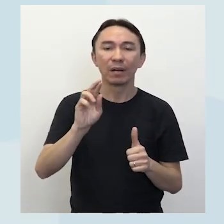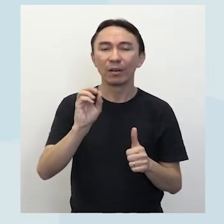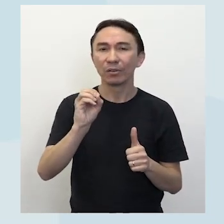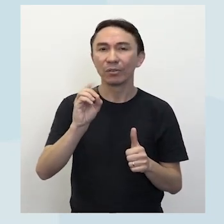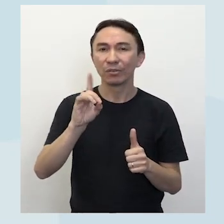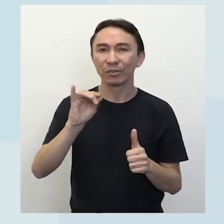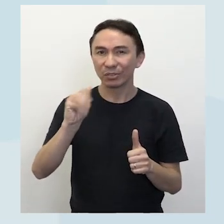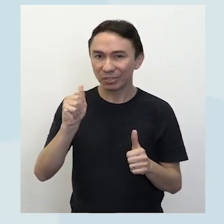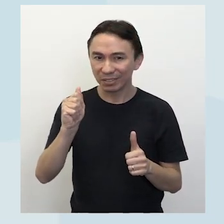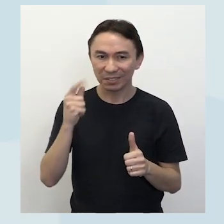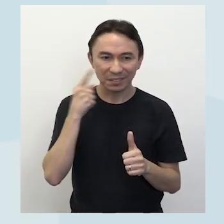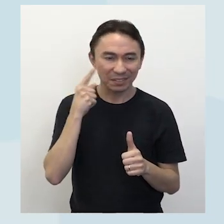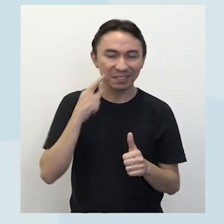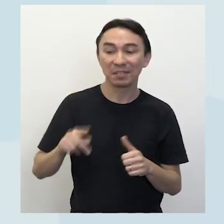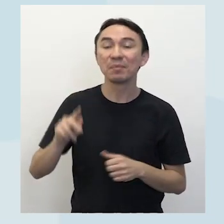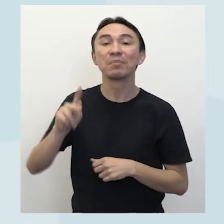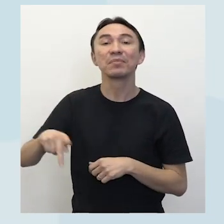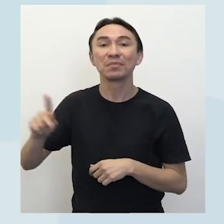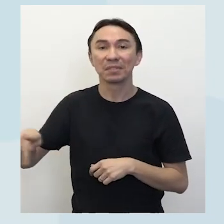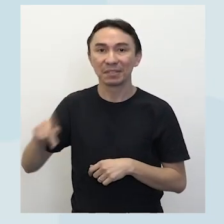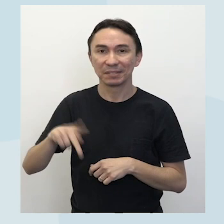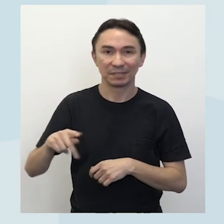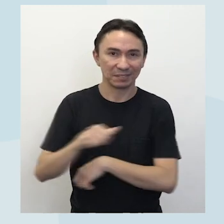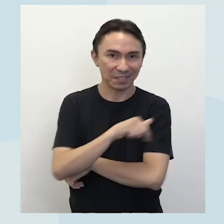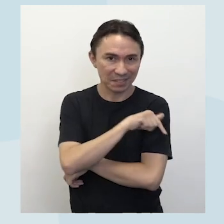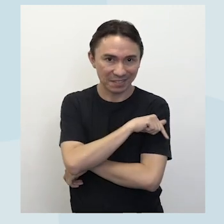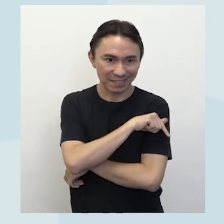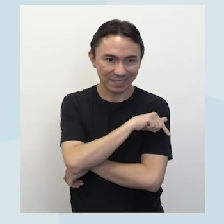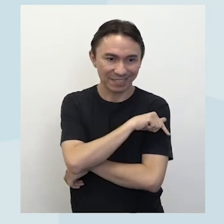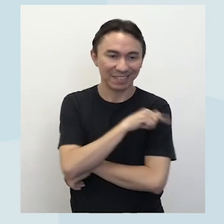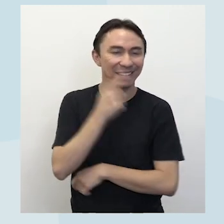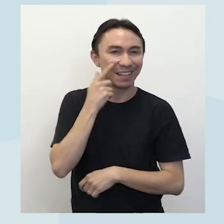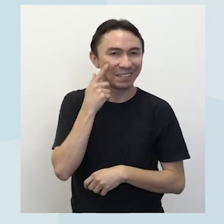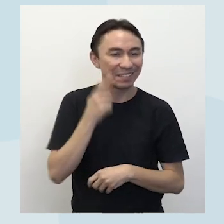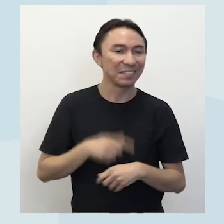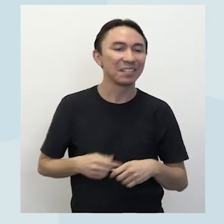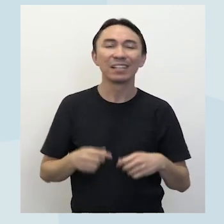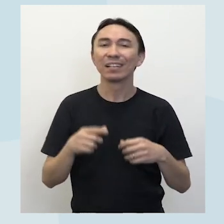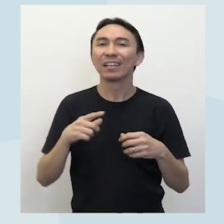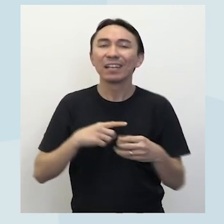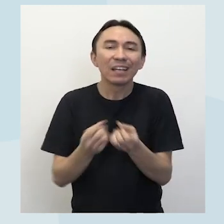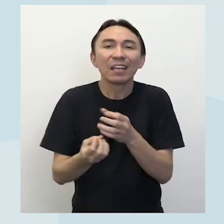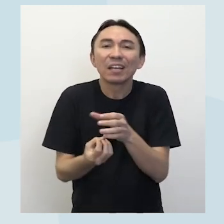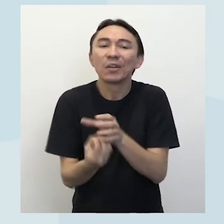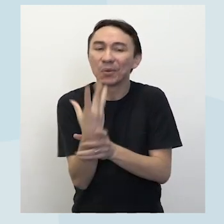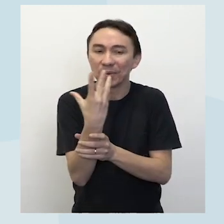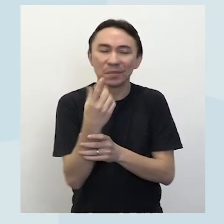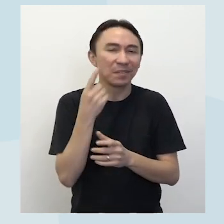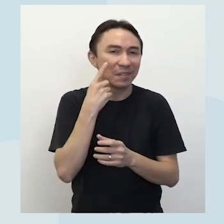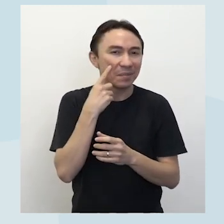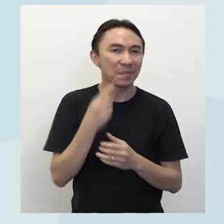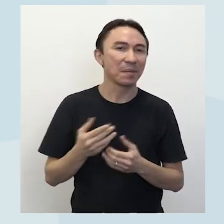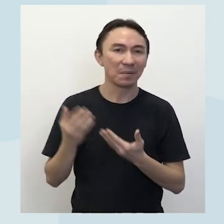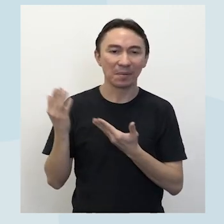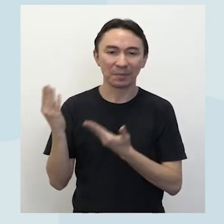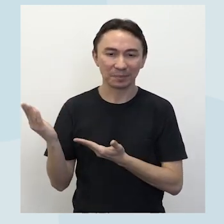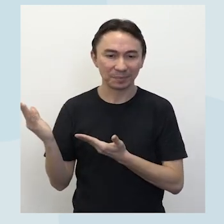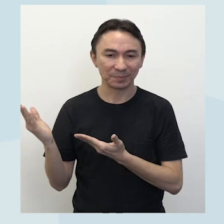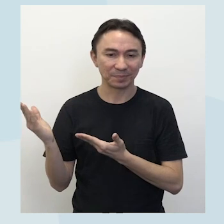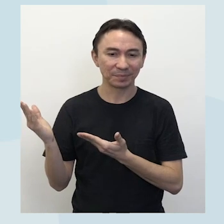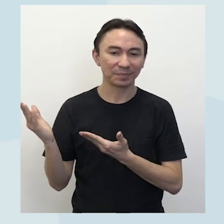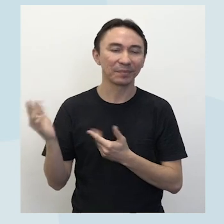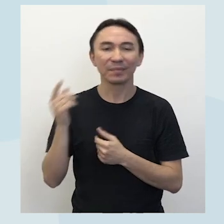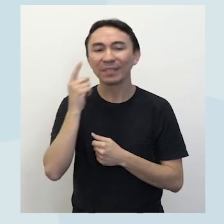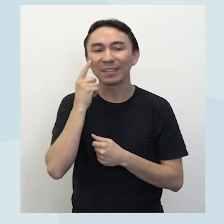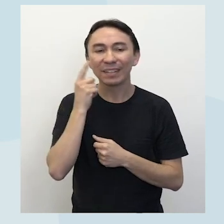ano, aliás, a Andréa Paulon? Ela criou uma paródia, ela colocou até numa aula, aí eu peguei aqui para vocês verem. Olha só, observe só como